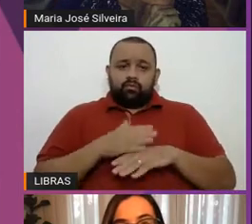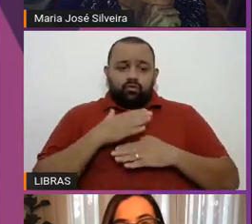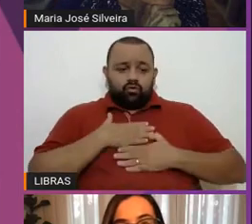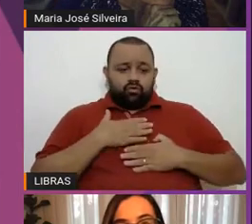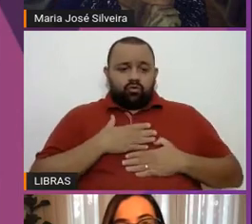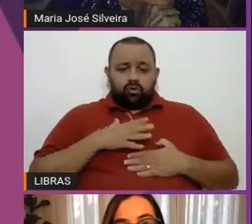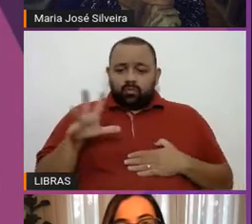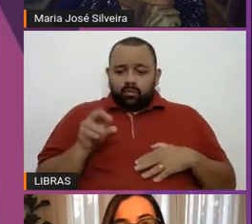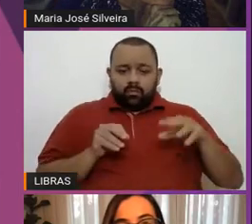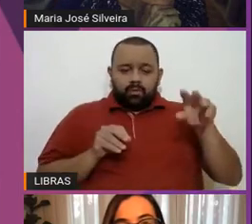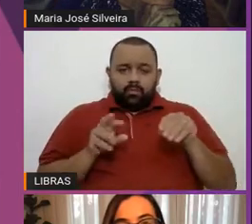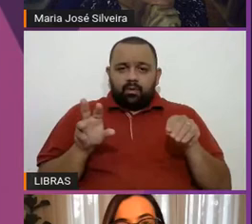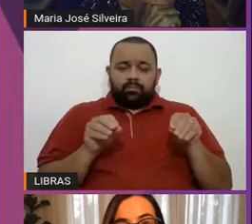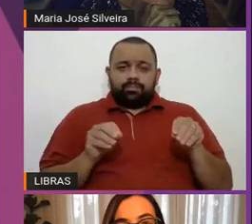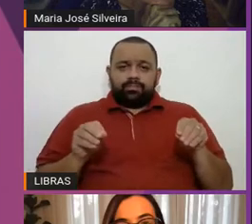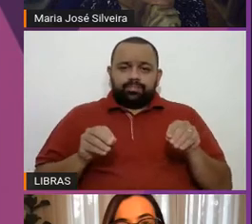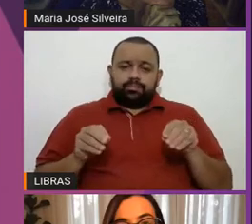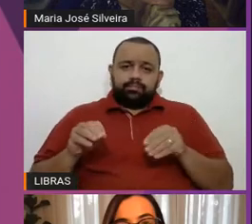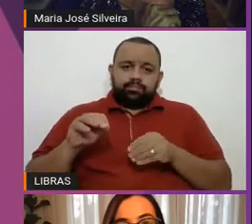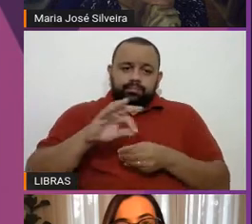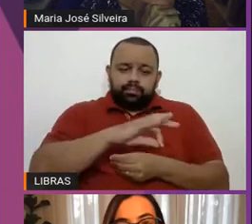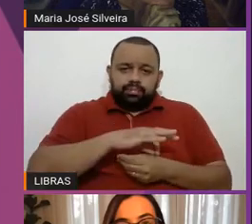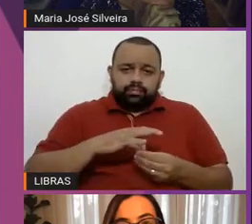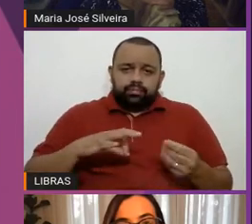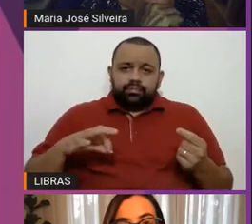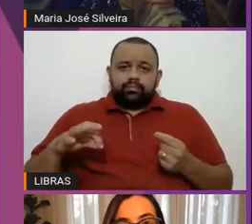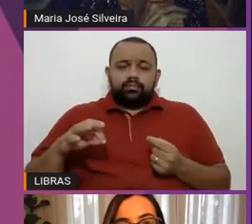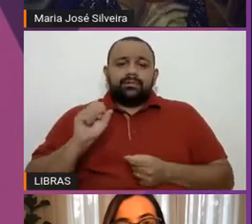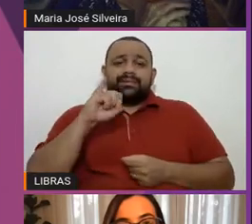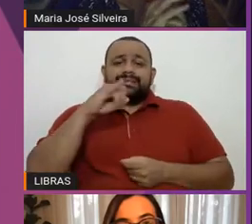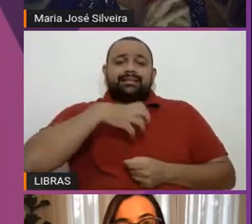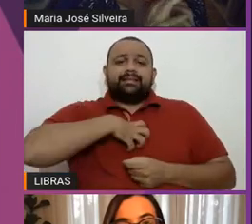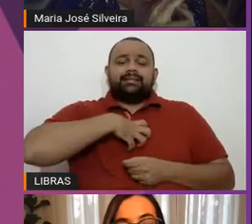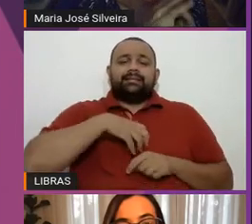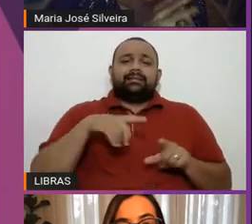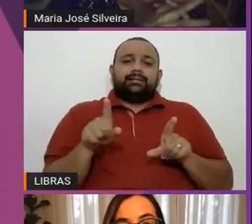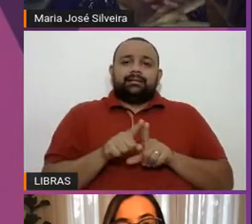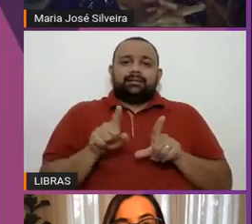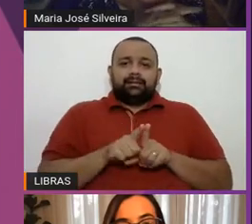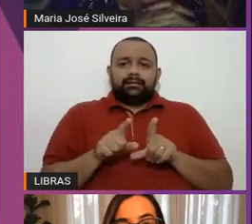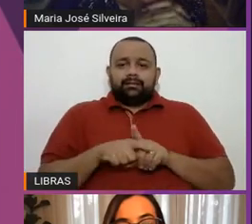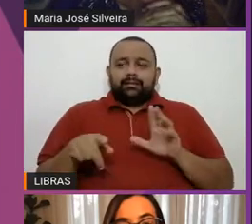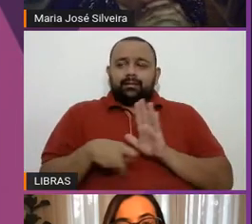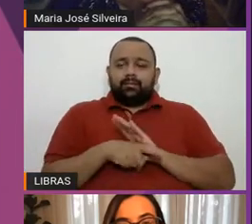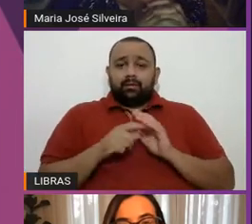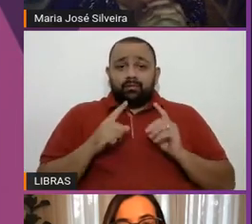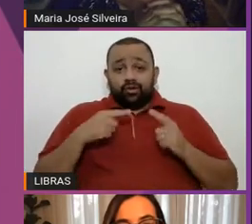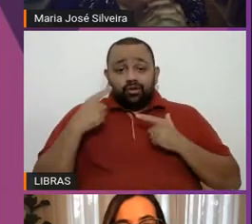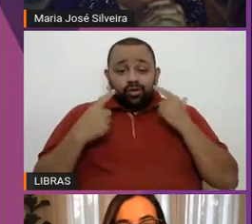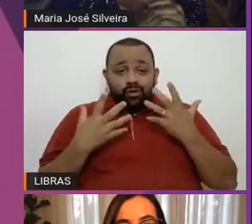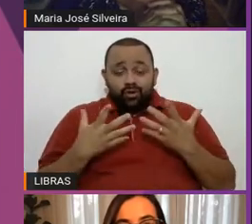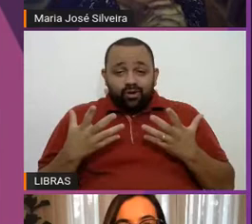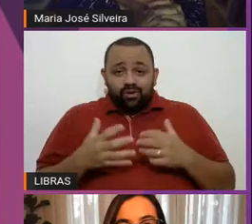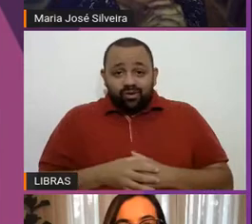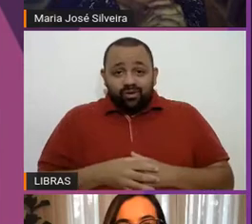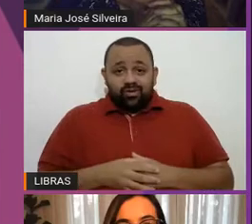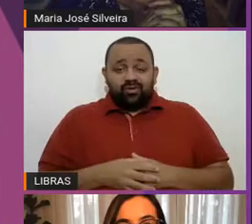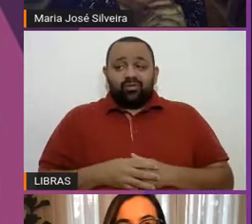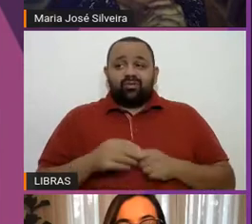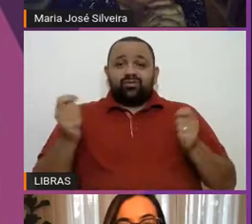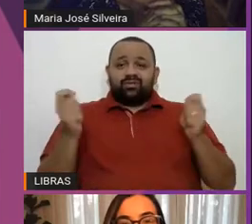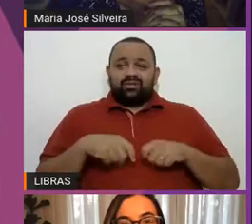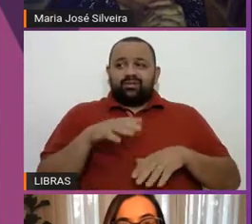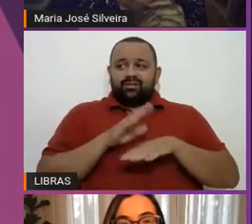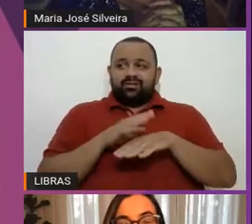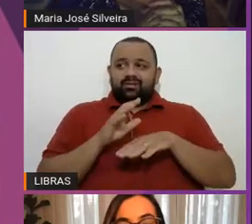Corpos especialmente não só mas Especialmente para quem também se sente é louca também sente que